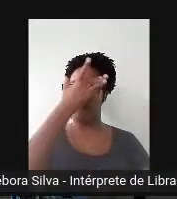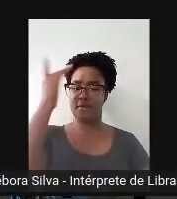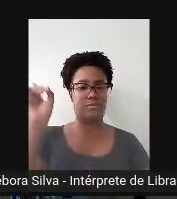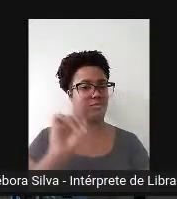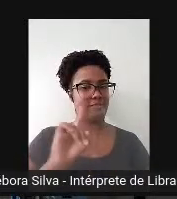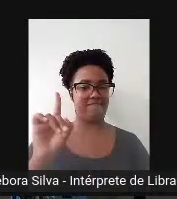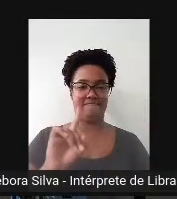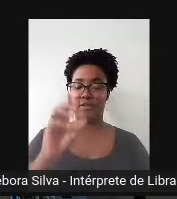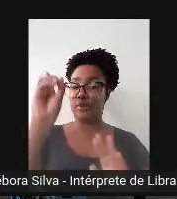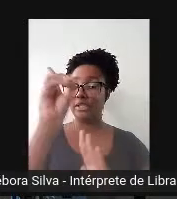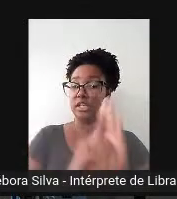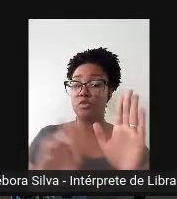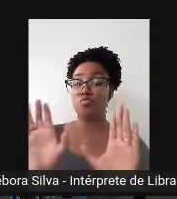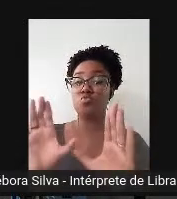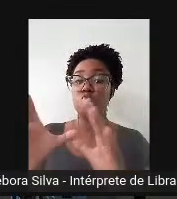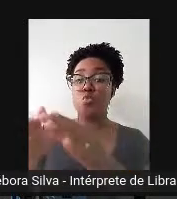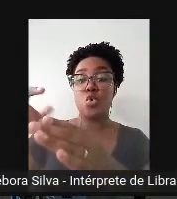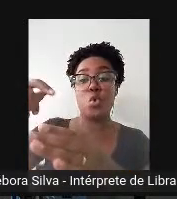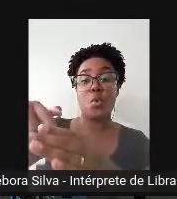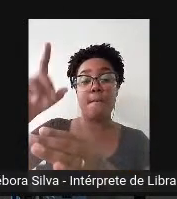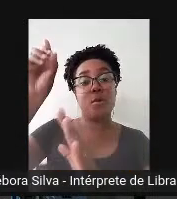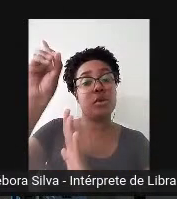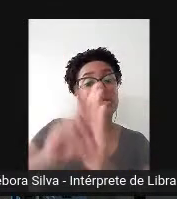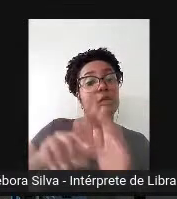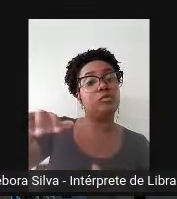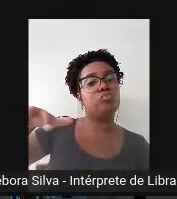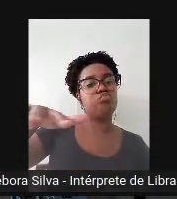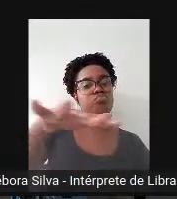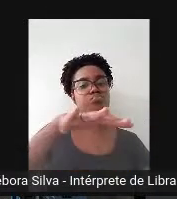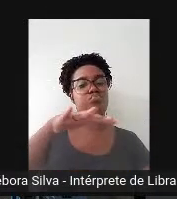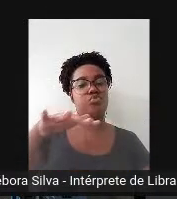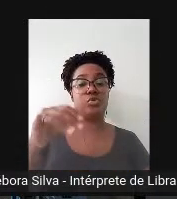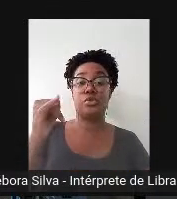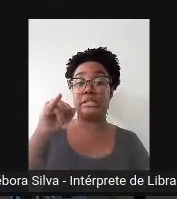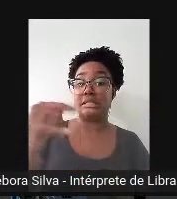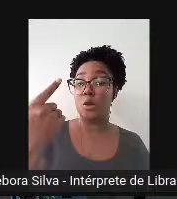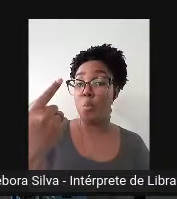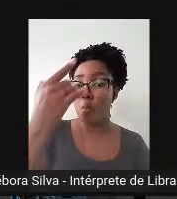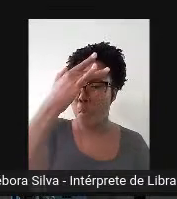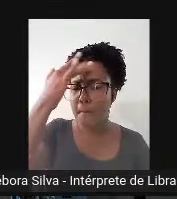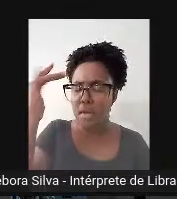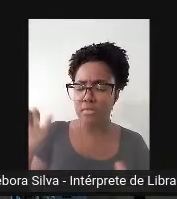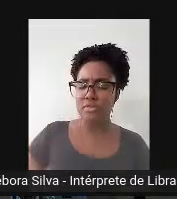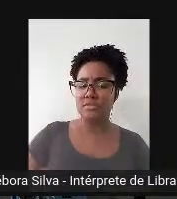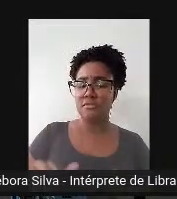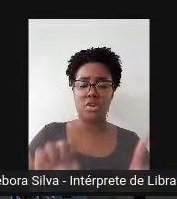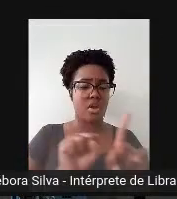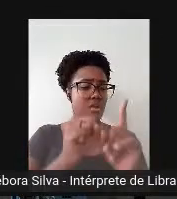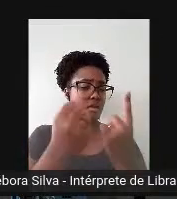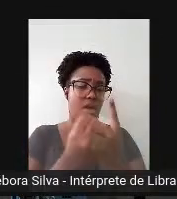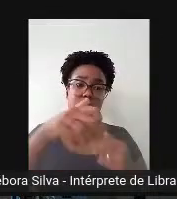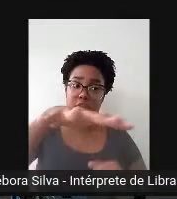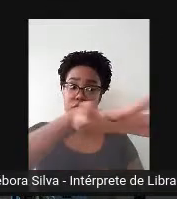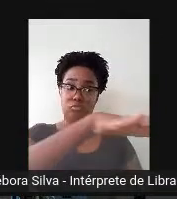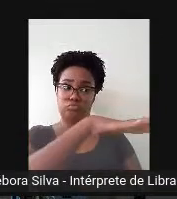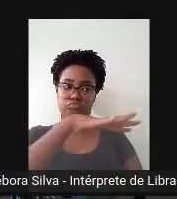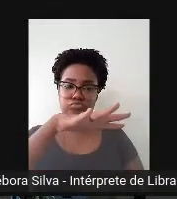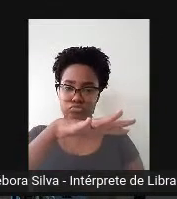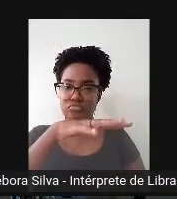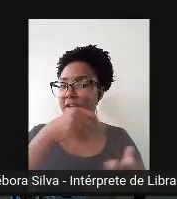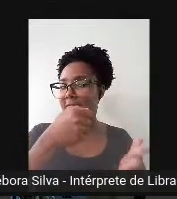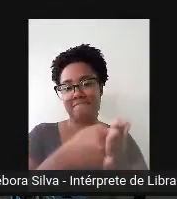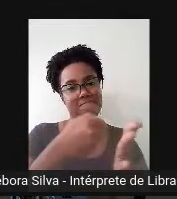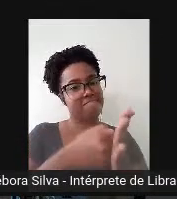e disperso. Quando uma pessoa está passando fome numa sociedade, significa que essa sociedade não está cumprindo com seu dever